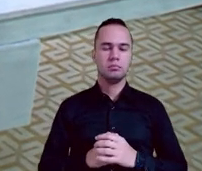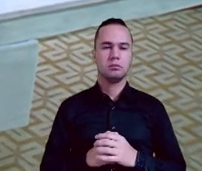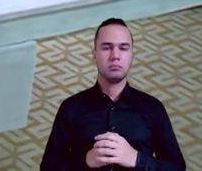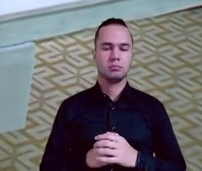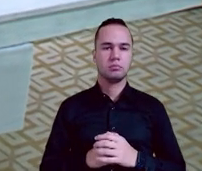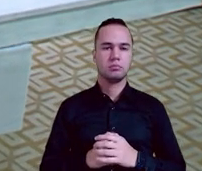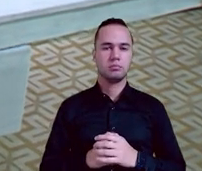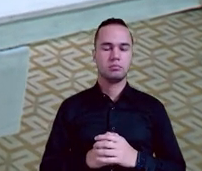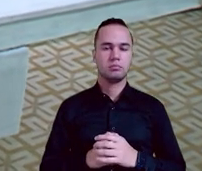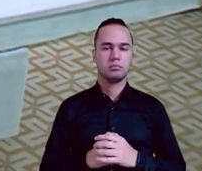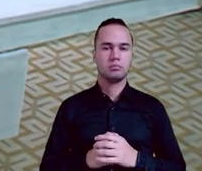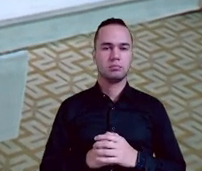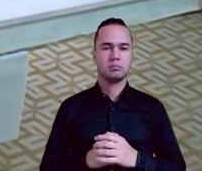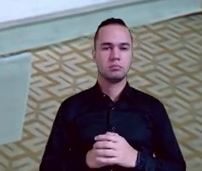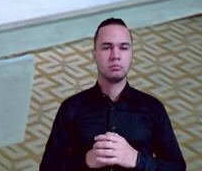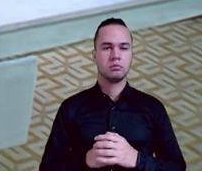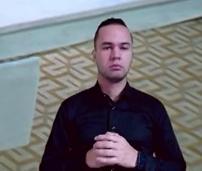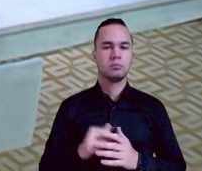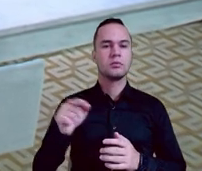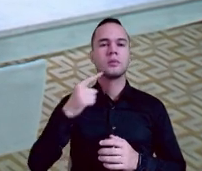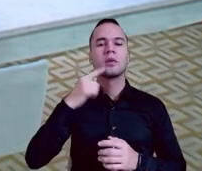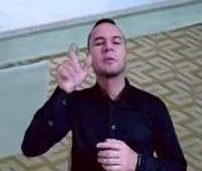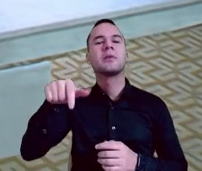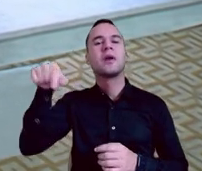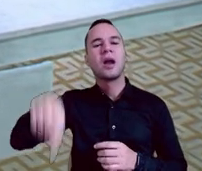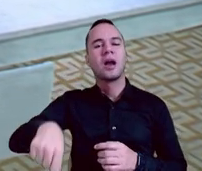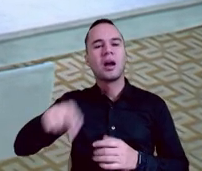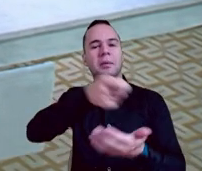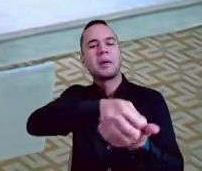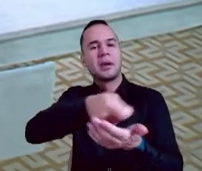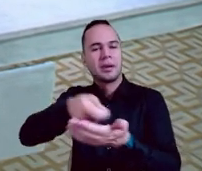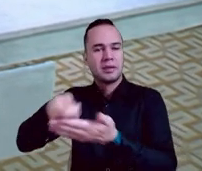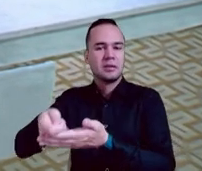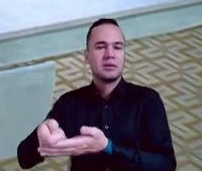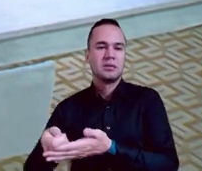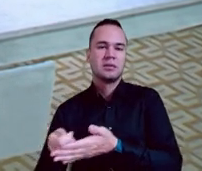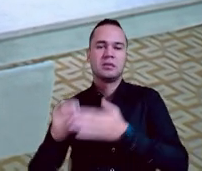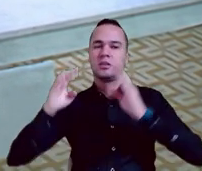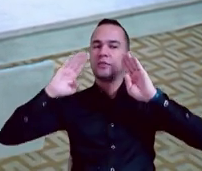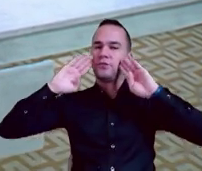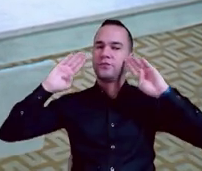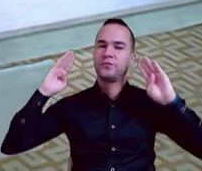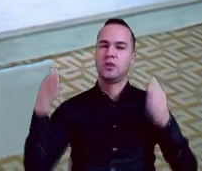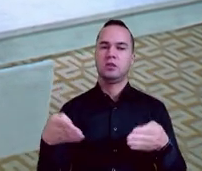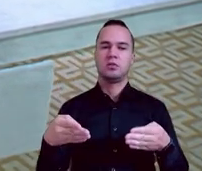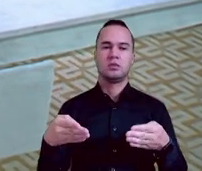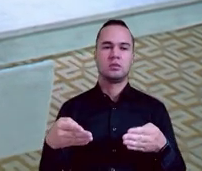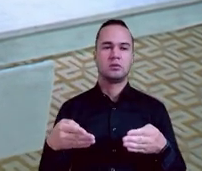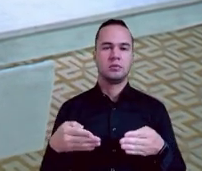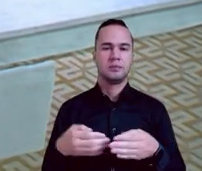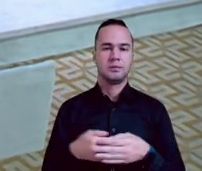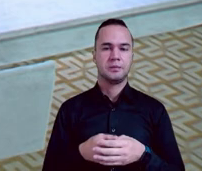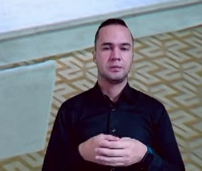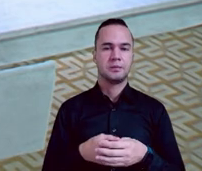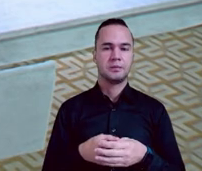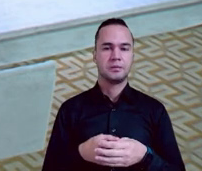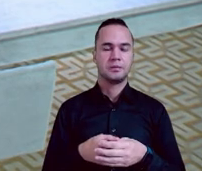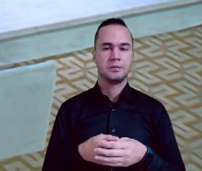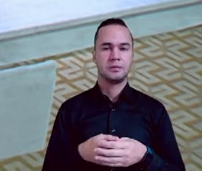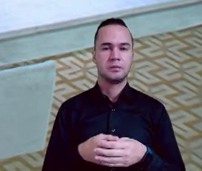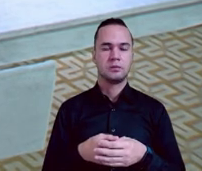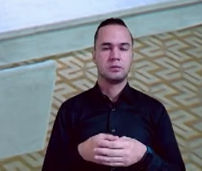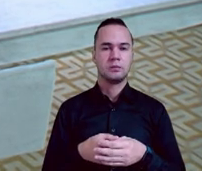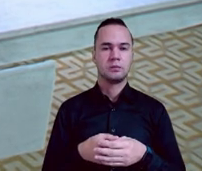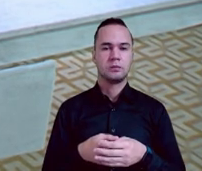humor do investidor local voltado para uma para uma para uma